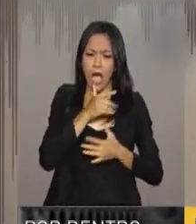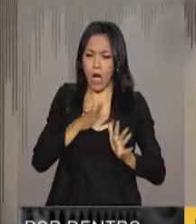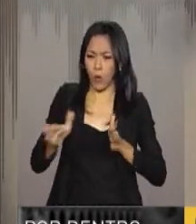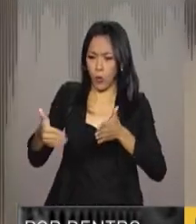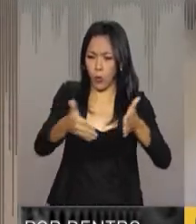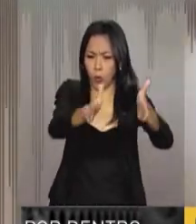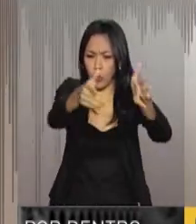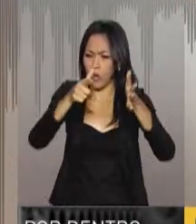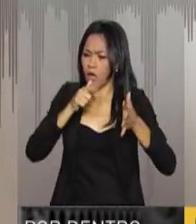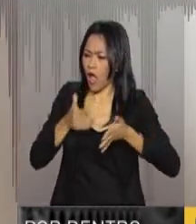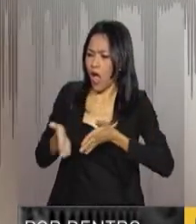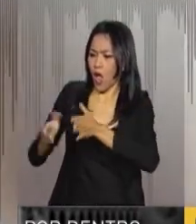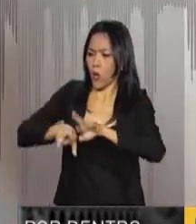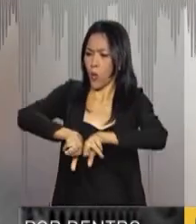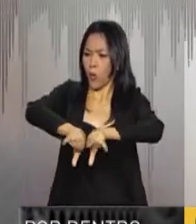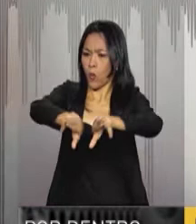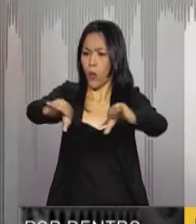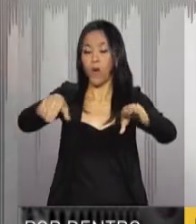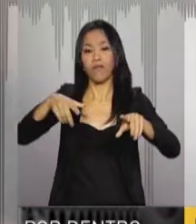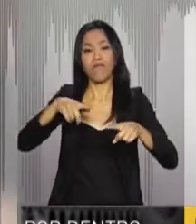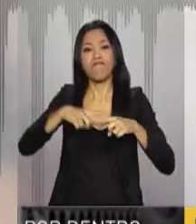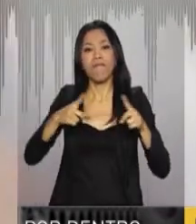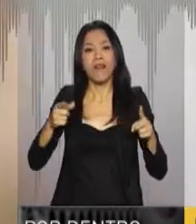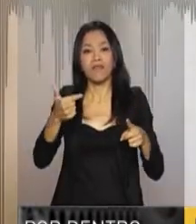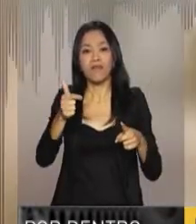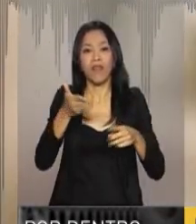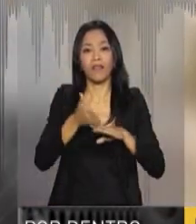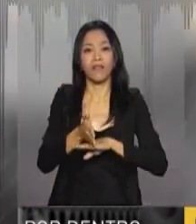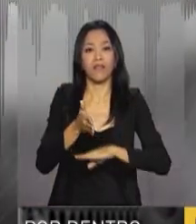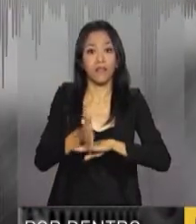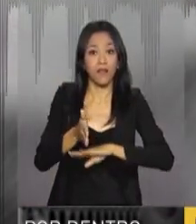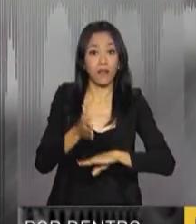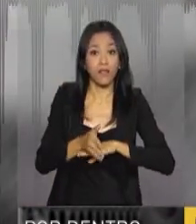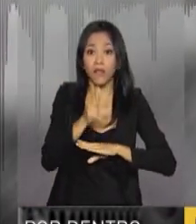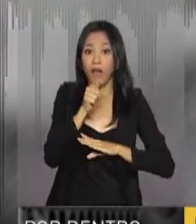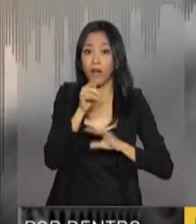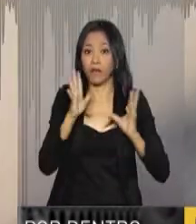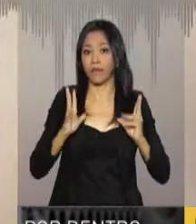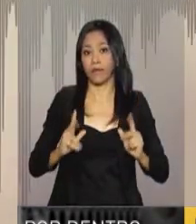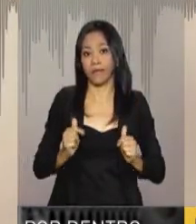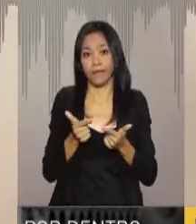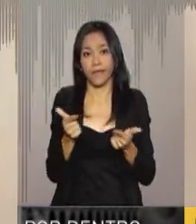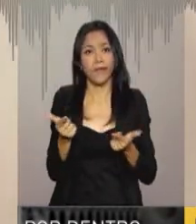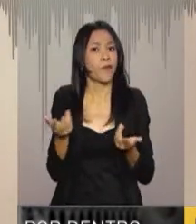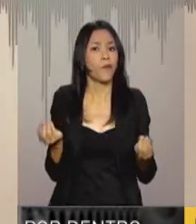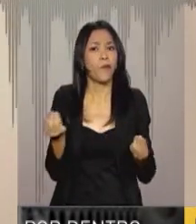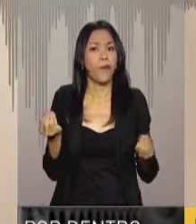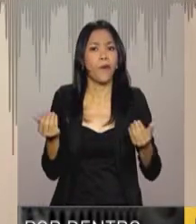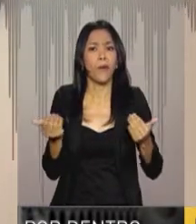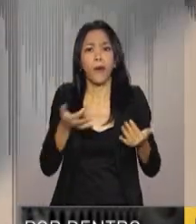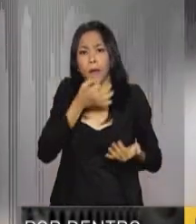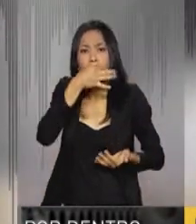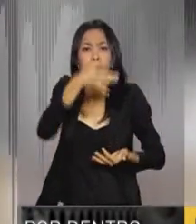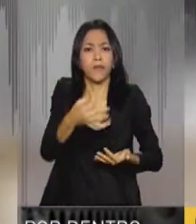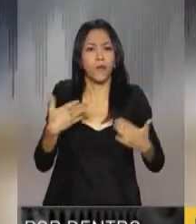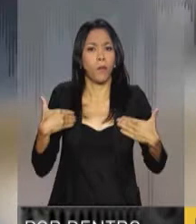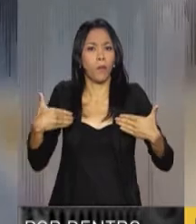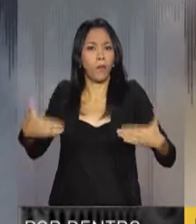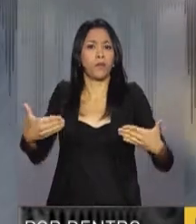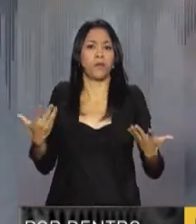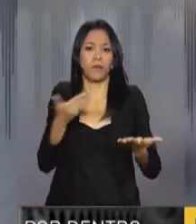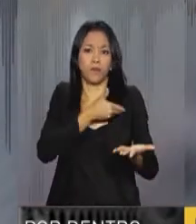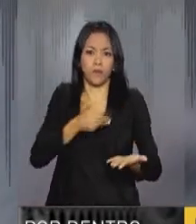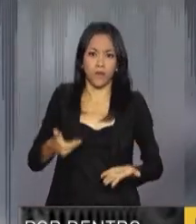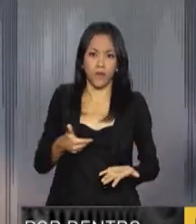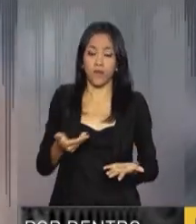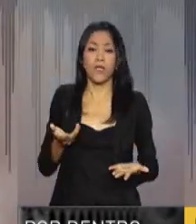dificuldade de acesso à água potável qual é o pensamento do governo atual com relação a esse grande paradoxo e que